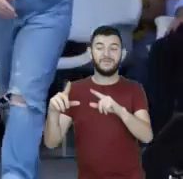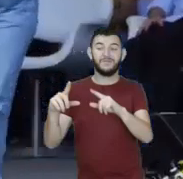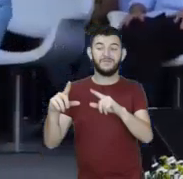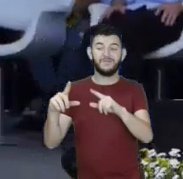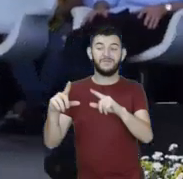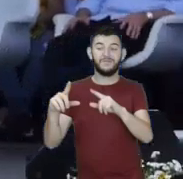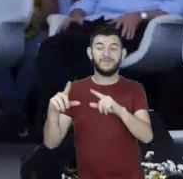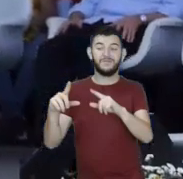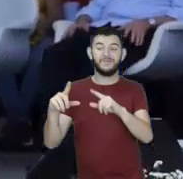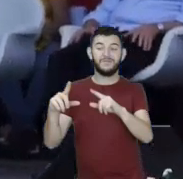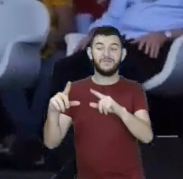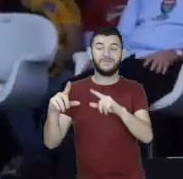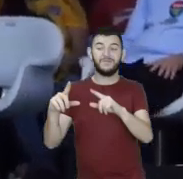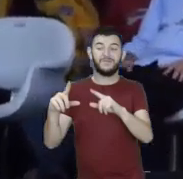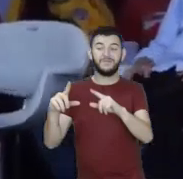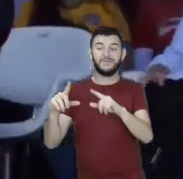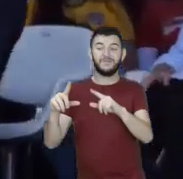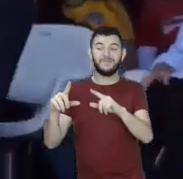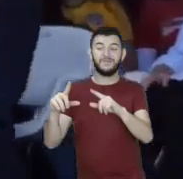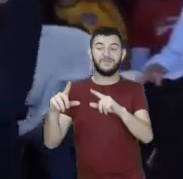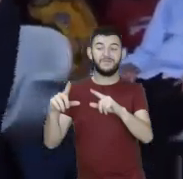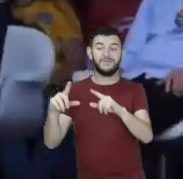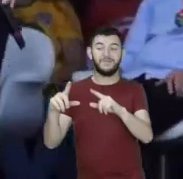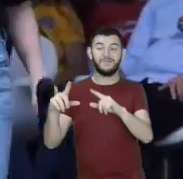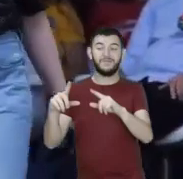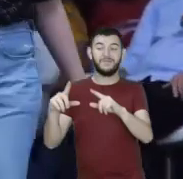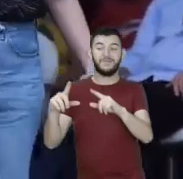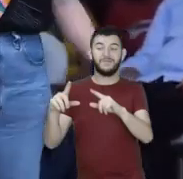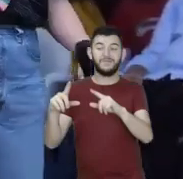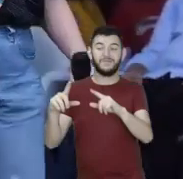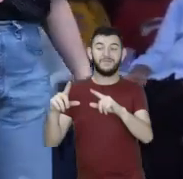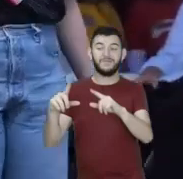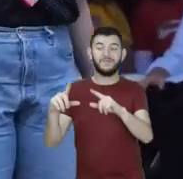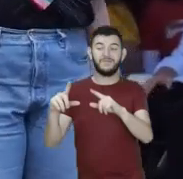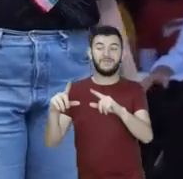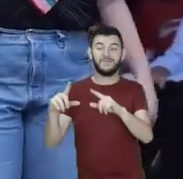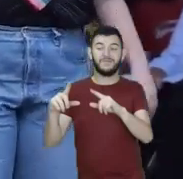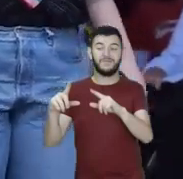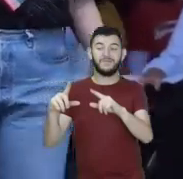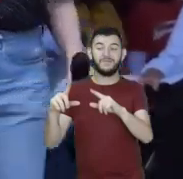Oi bom dia Floripa 1